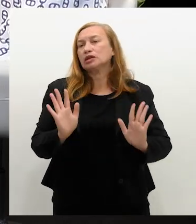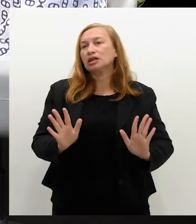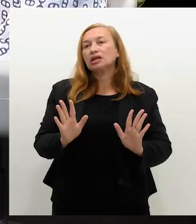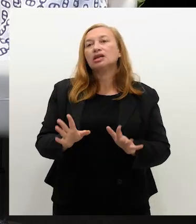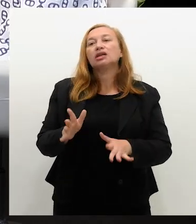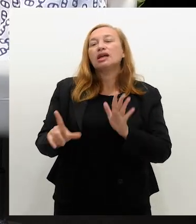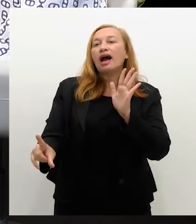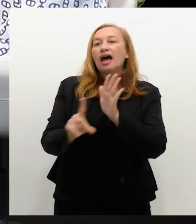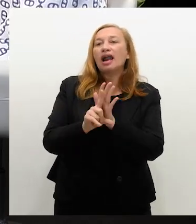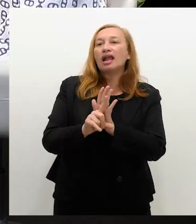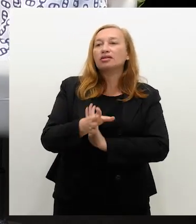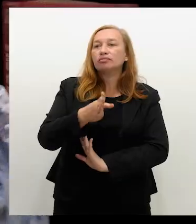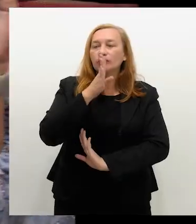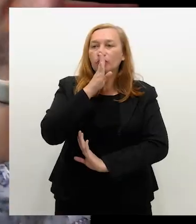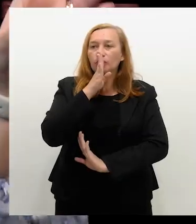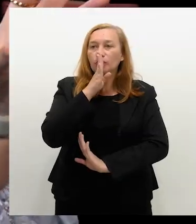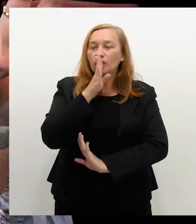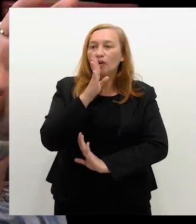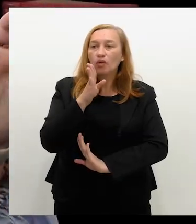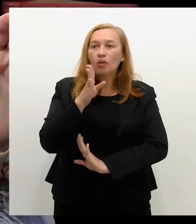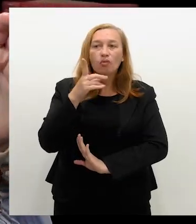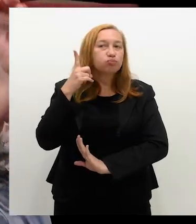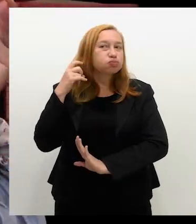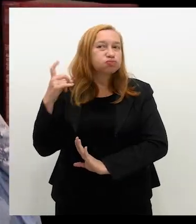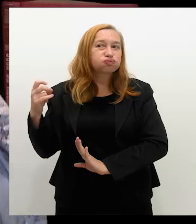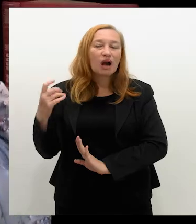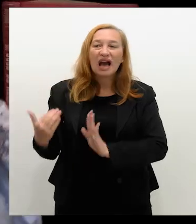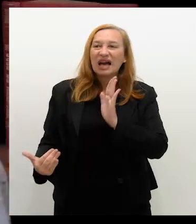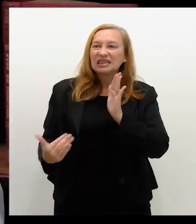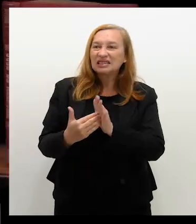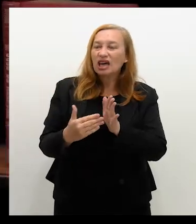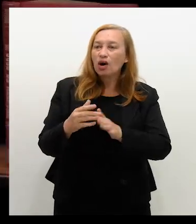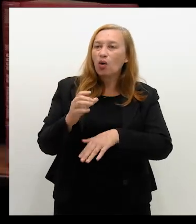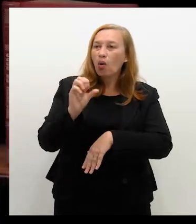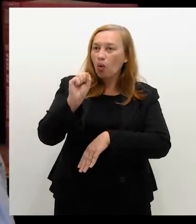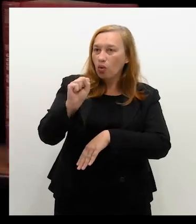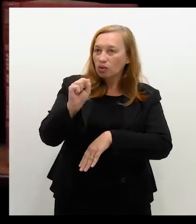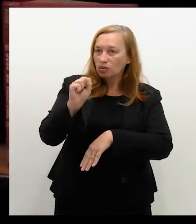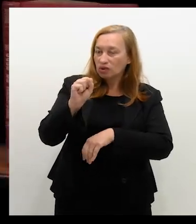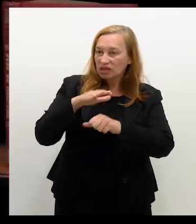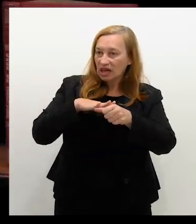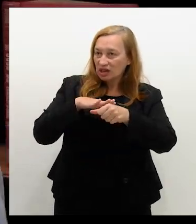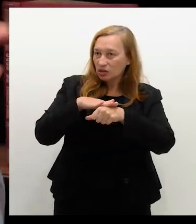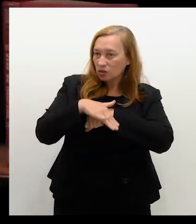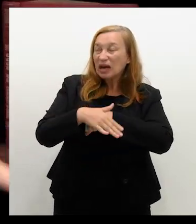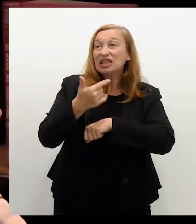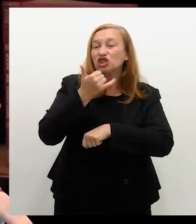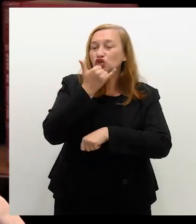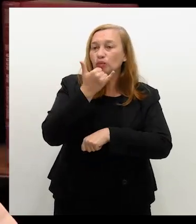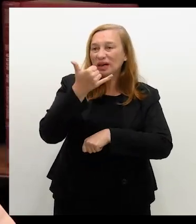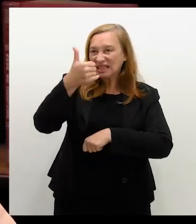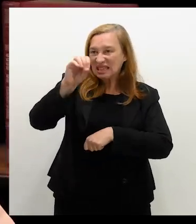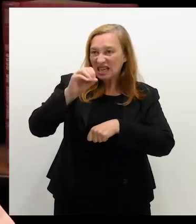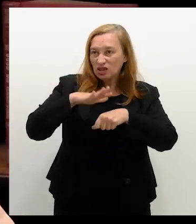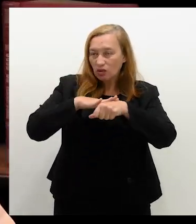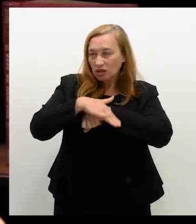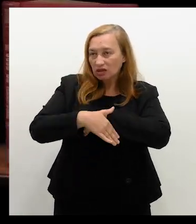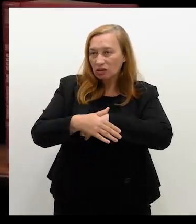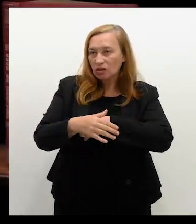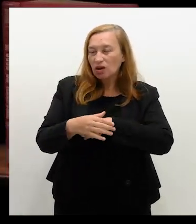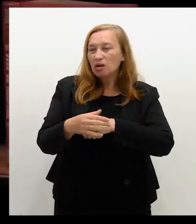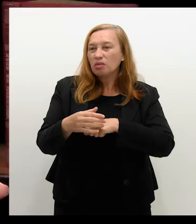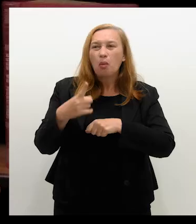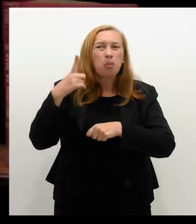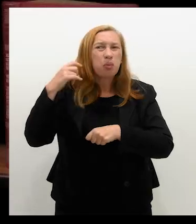confundem muito a questão da lei do silêncio com barulho máximo. Então quer dizer que até 8 horas da noite eu posso ficar fazendo, 10 horas da noite eu posso ficar fazendo barulho